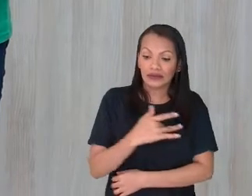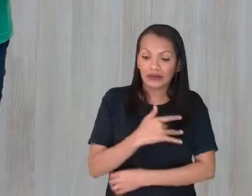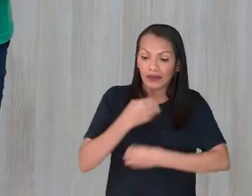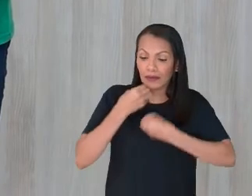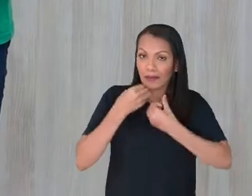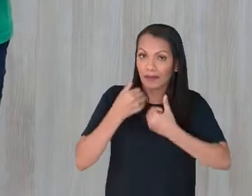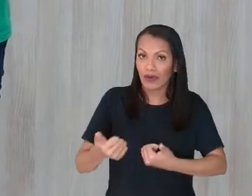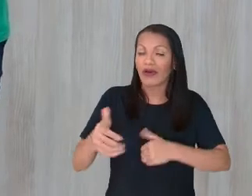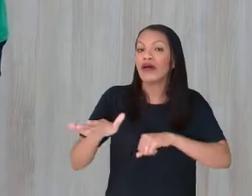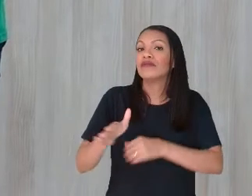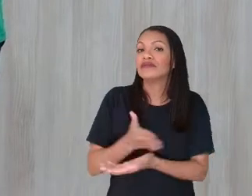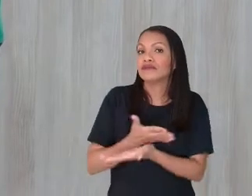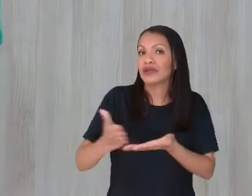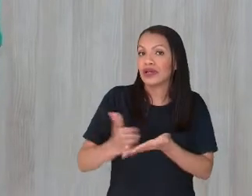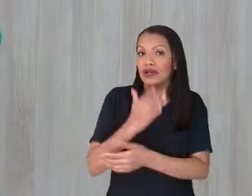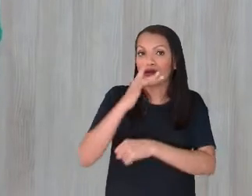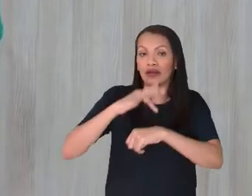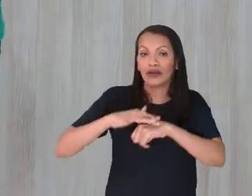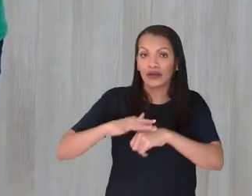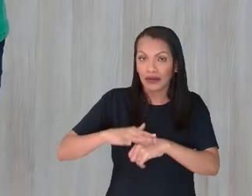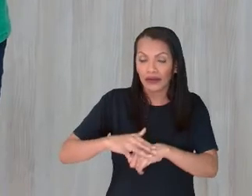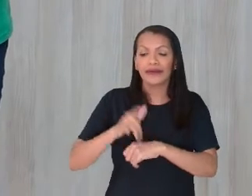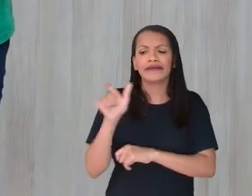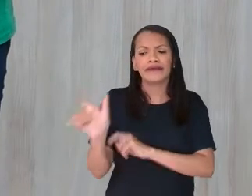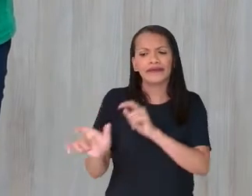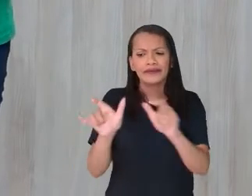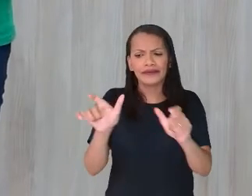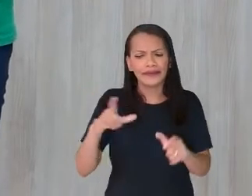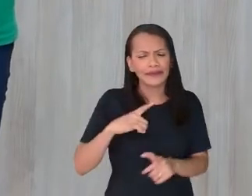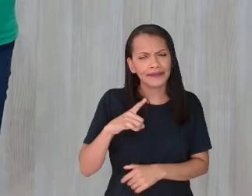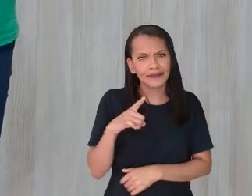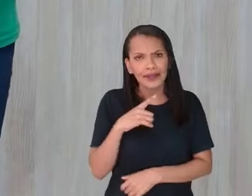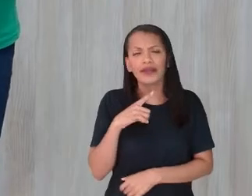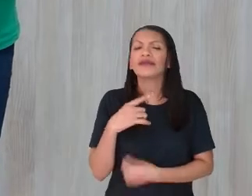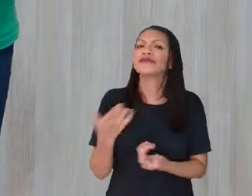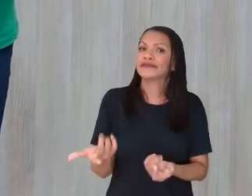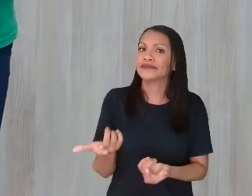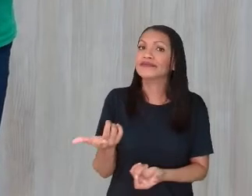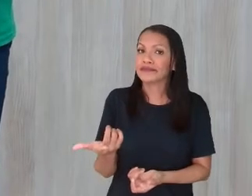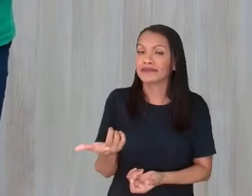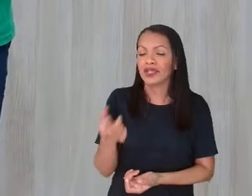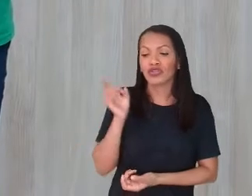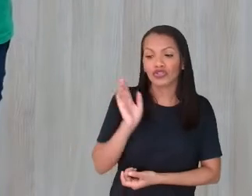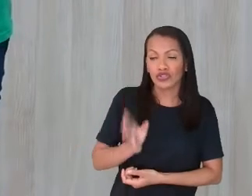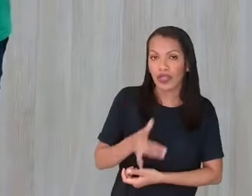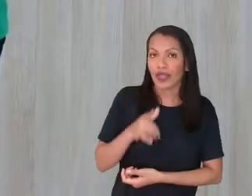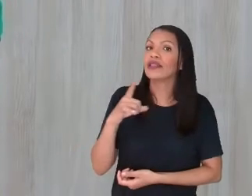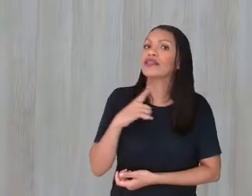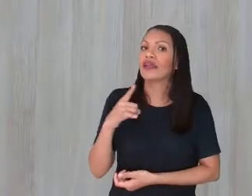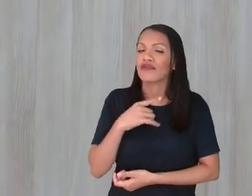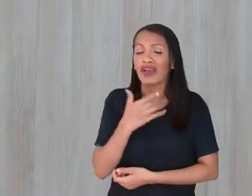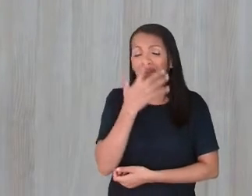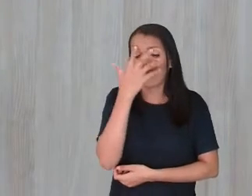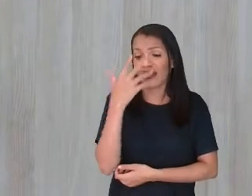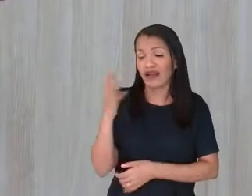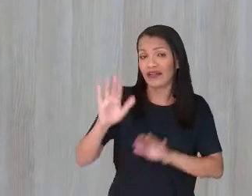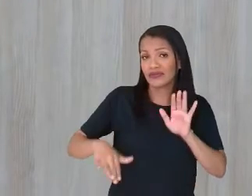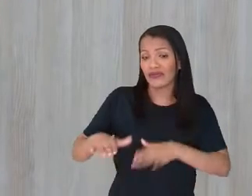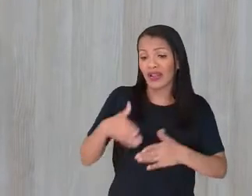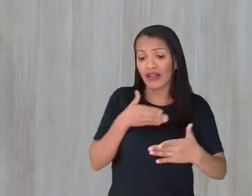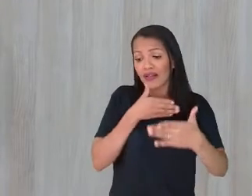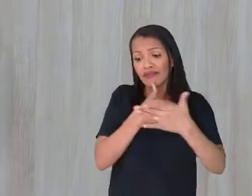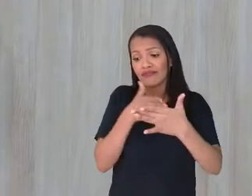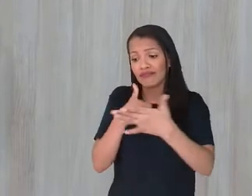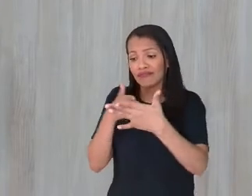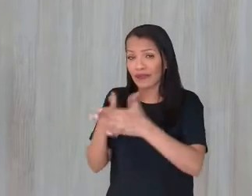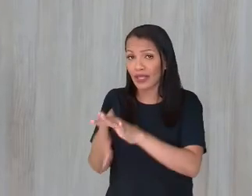algumas doenças que, vamos dizer, que cada um aí já teve ou que tem, aí às vezes limita e não deixa que